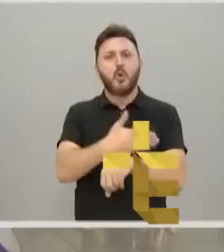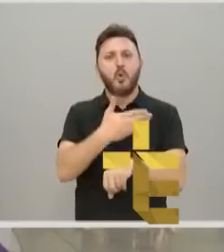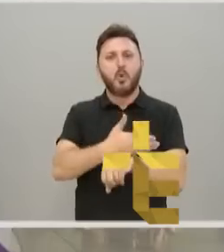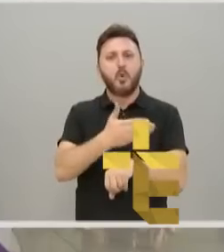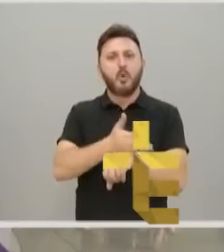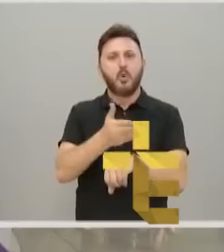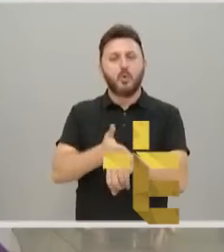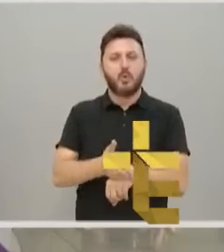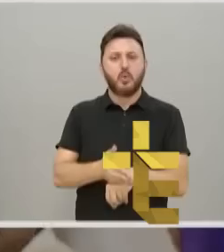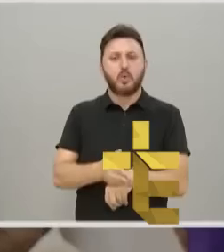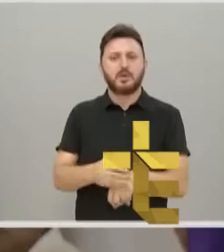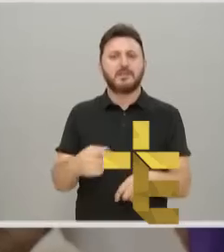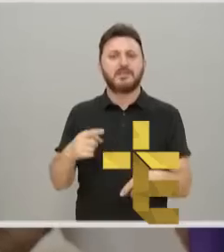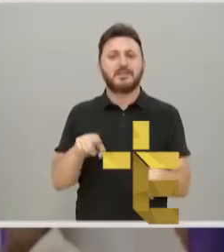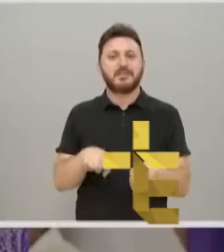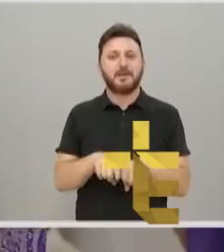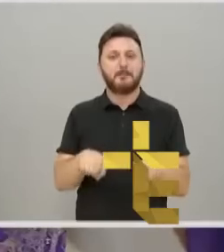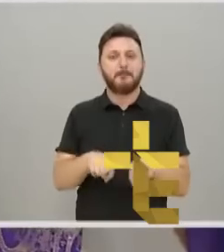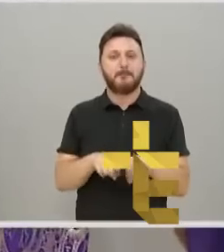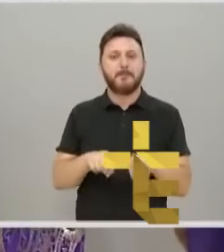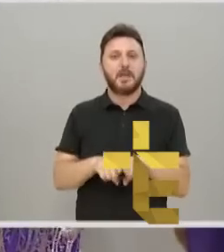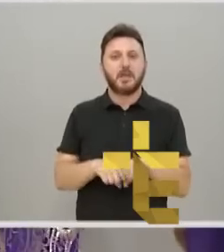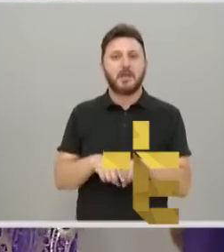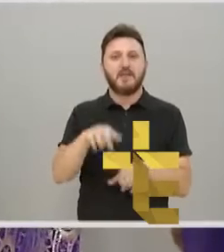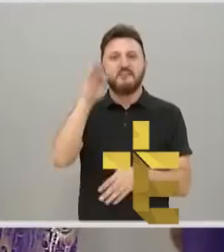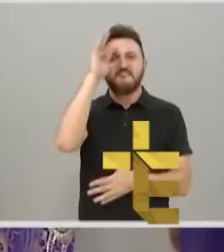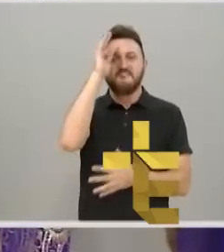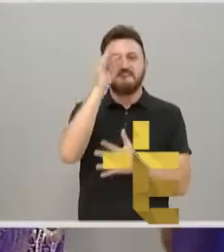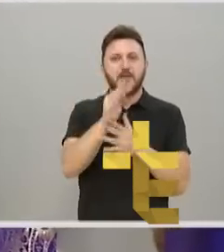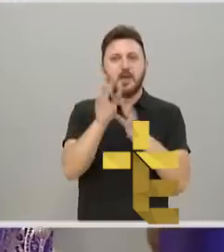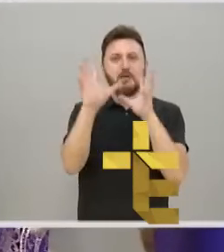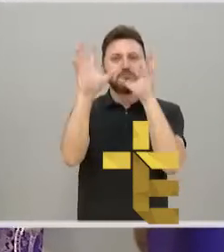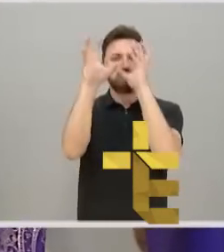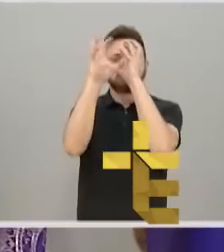da noite escura da fé.